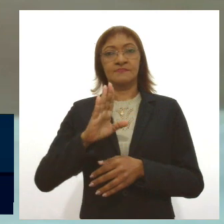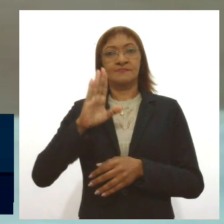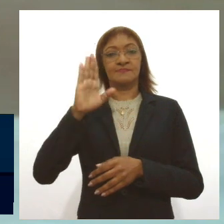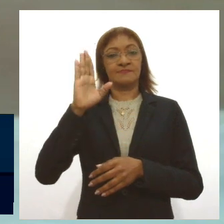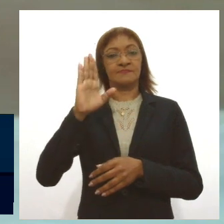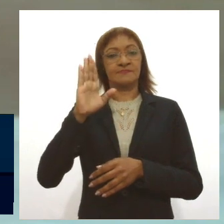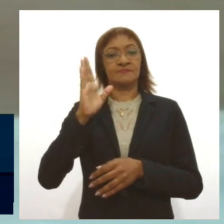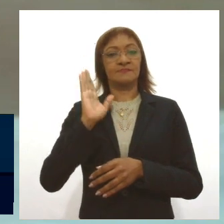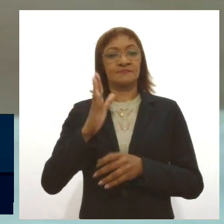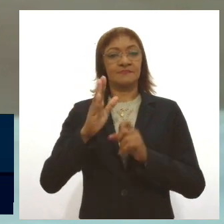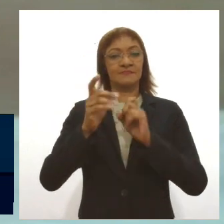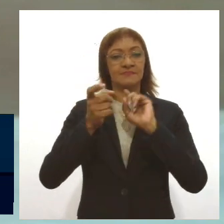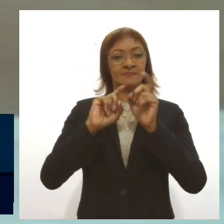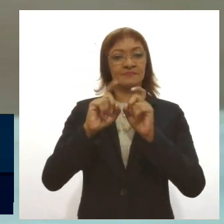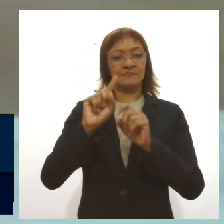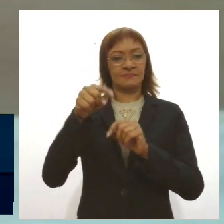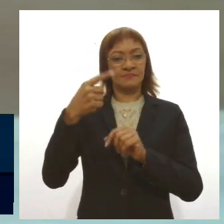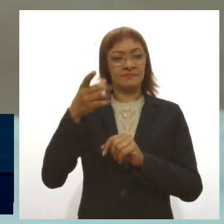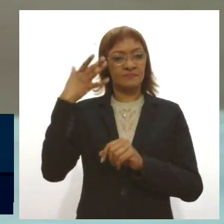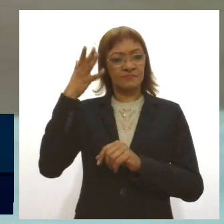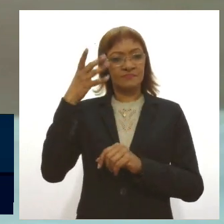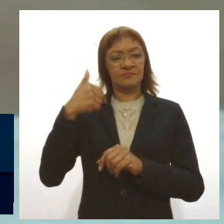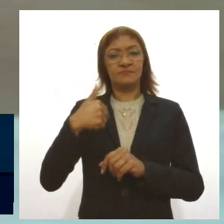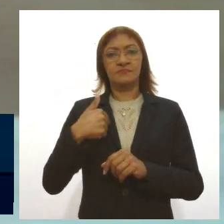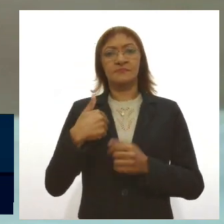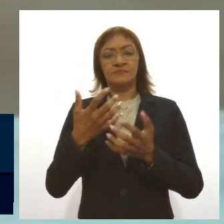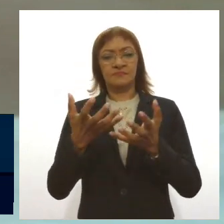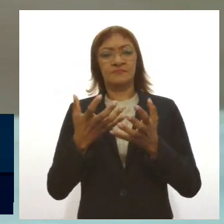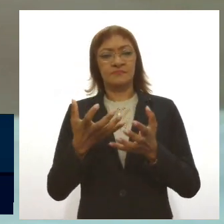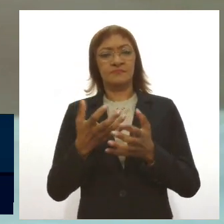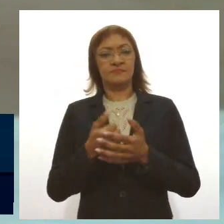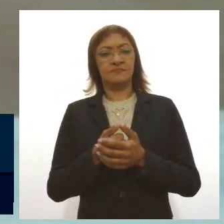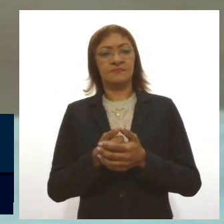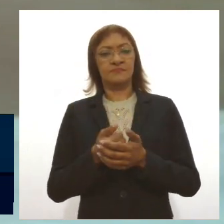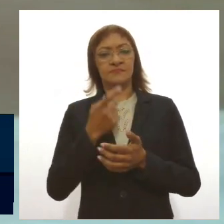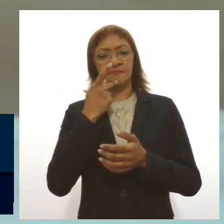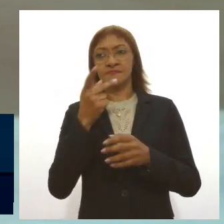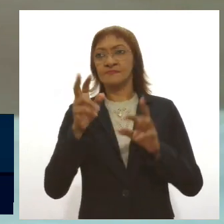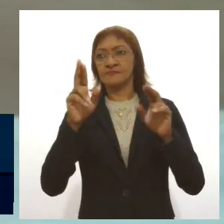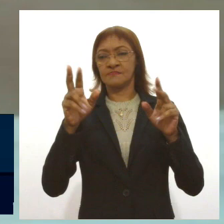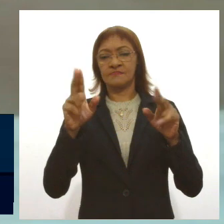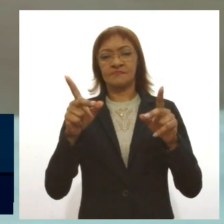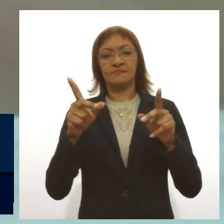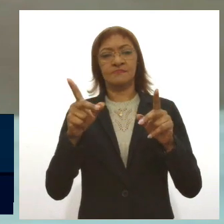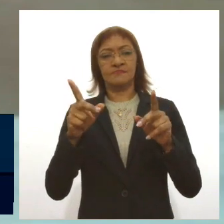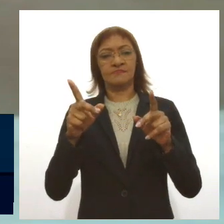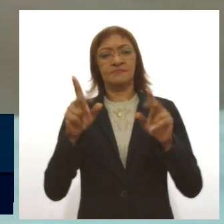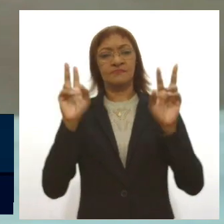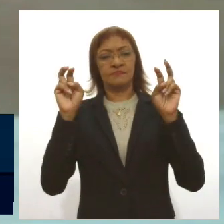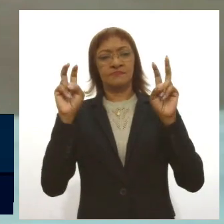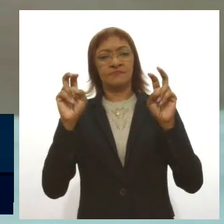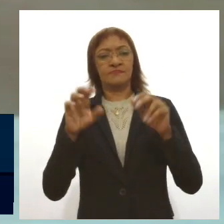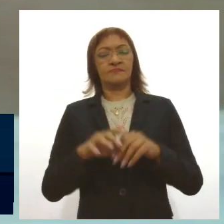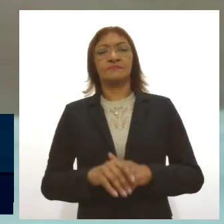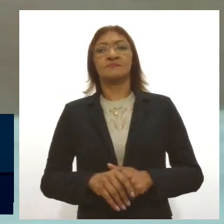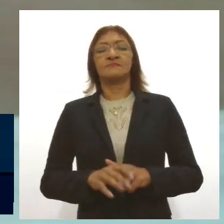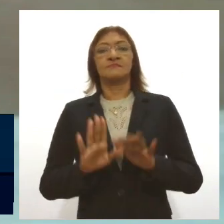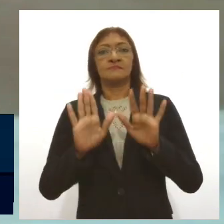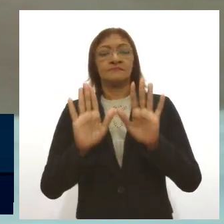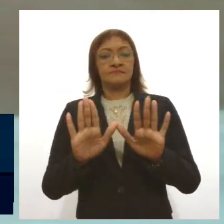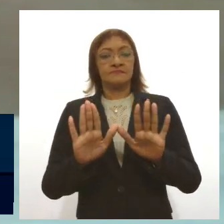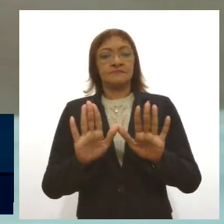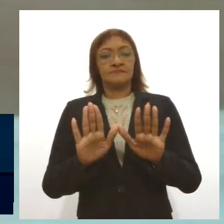médio expediente, após Ailton Rocha, que eu também tenho uma outra manifestação diferente dessa pauta para fazer.